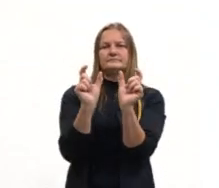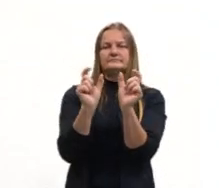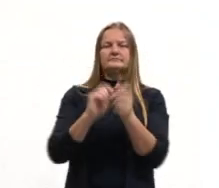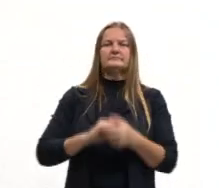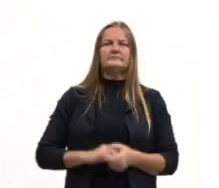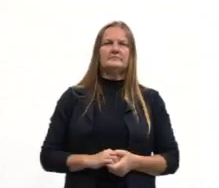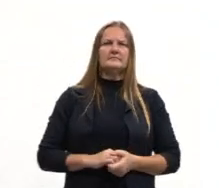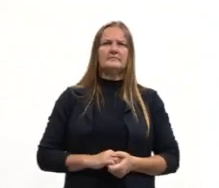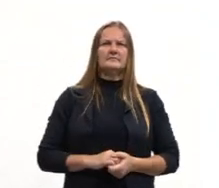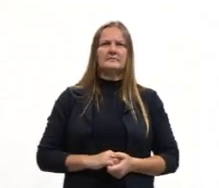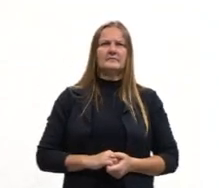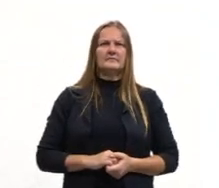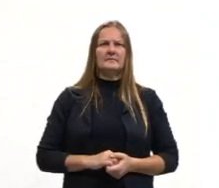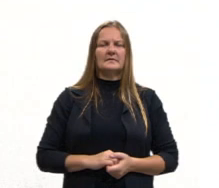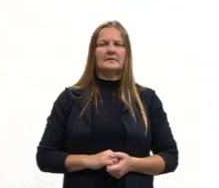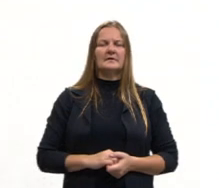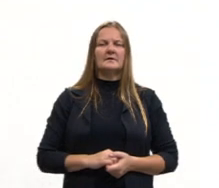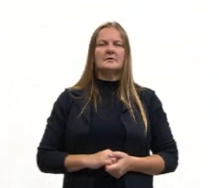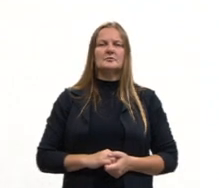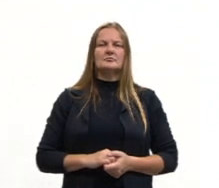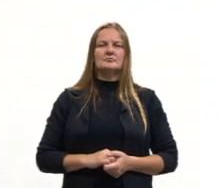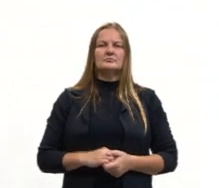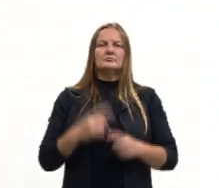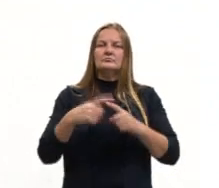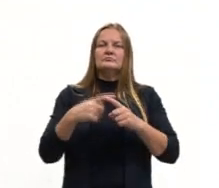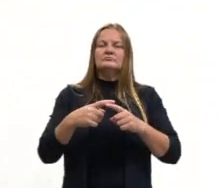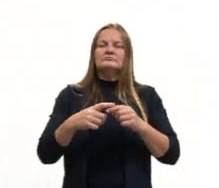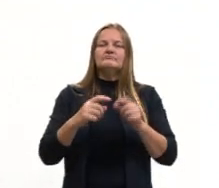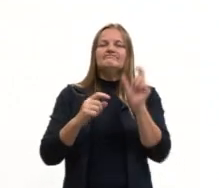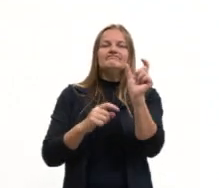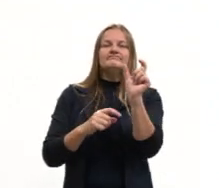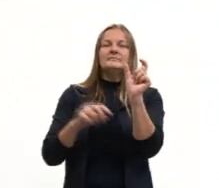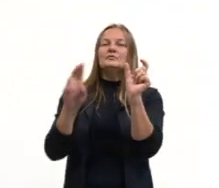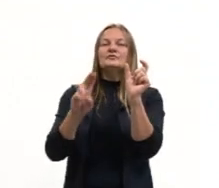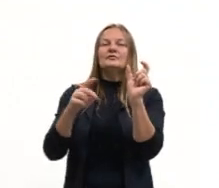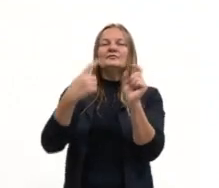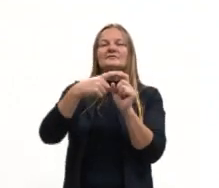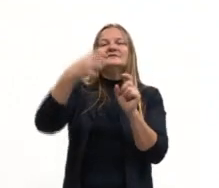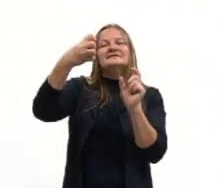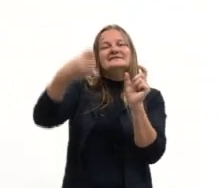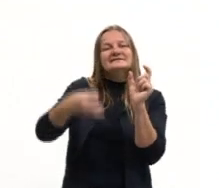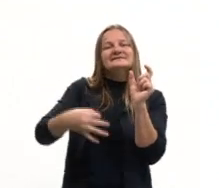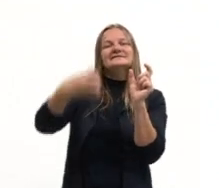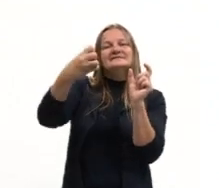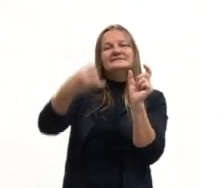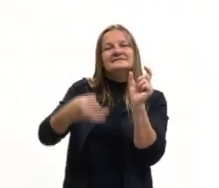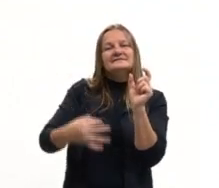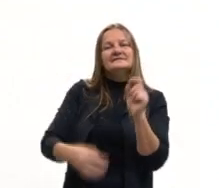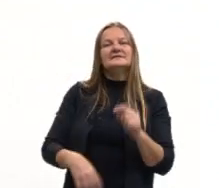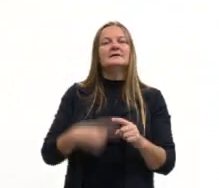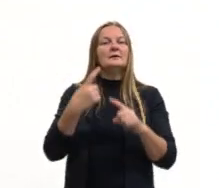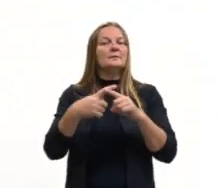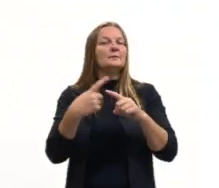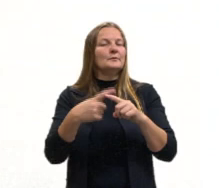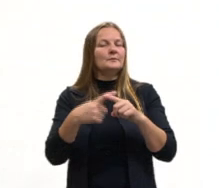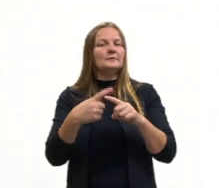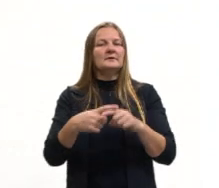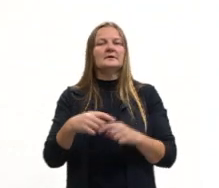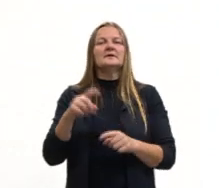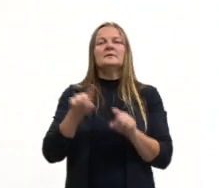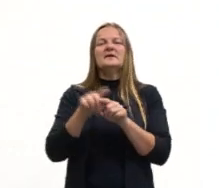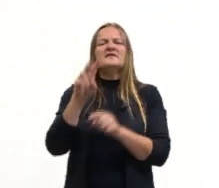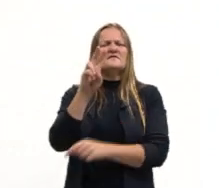nessa palavra pois que está pretendendo explicar e o motivo de sair de casa cedo por palavras como porque